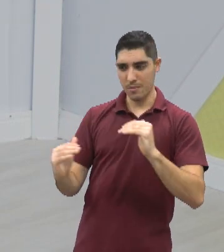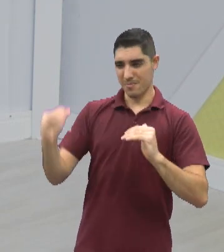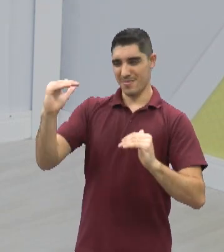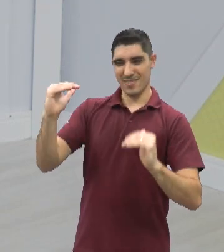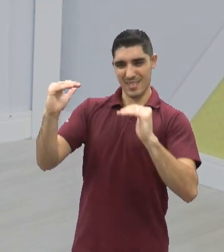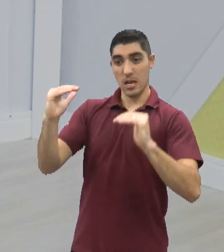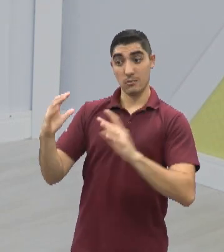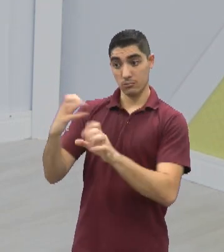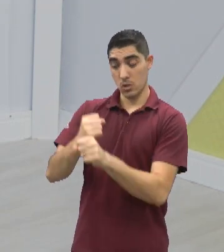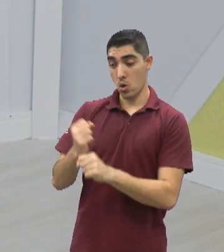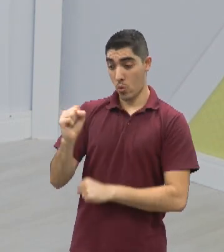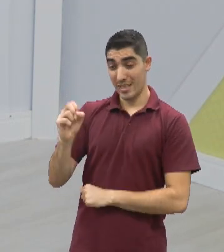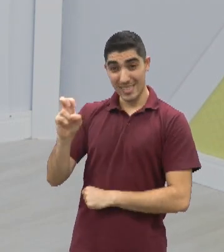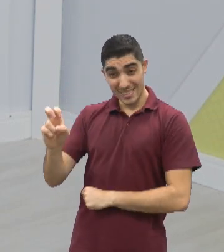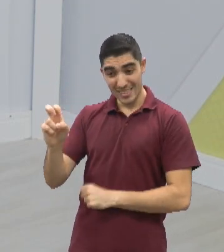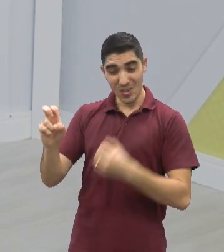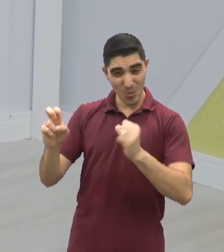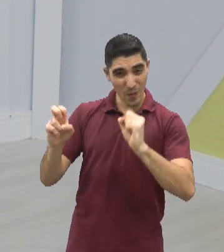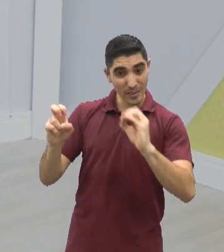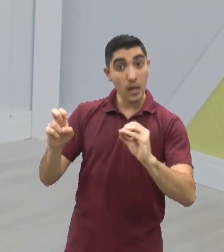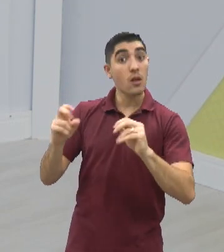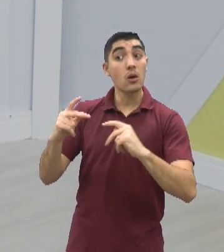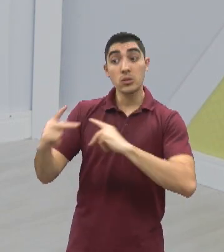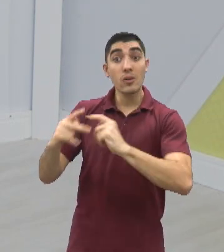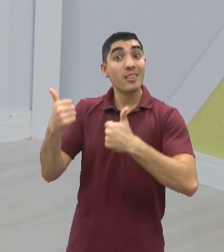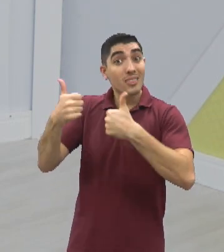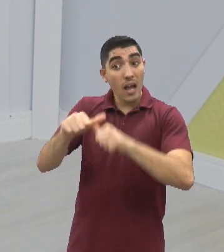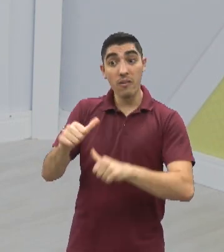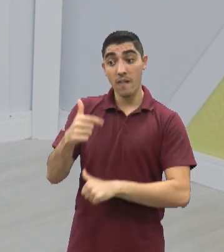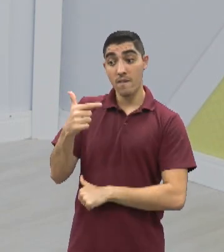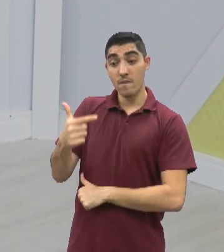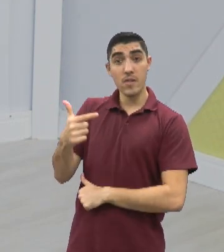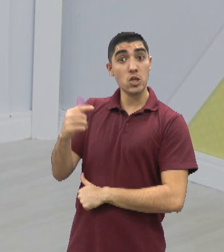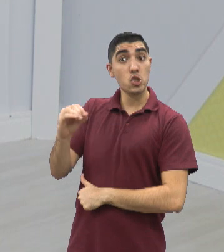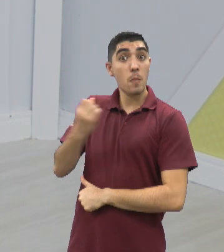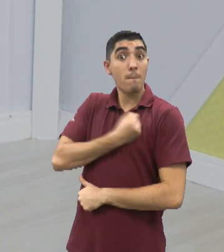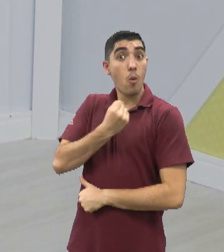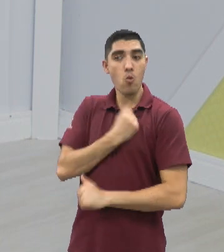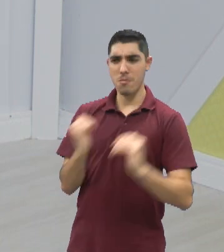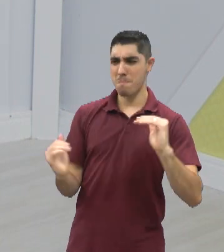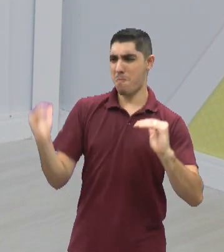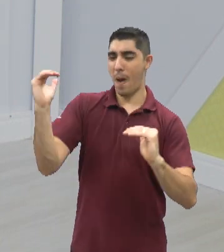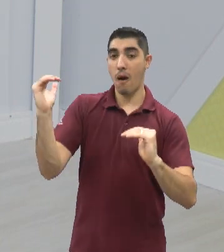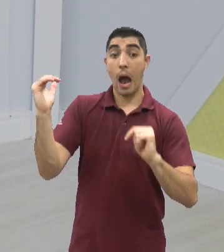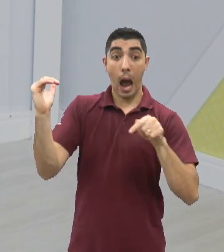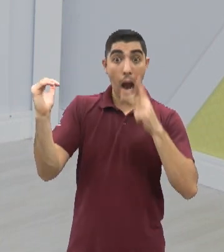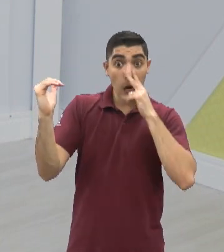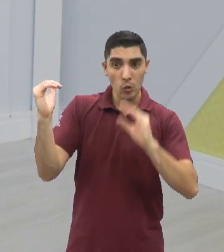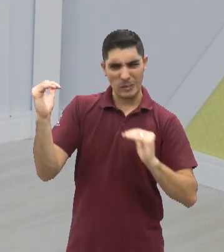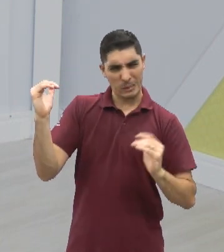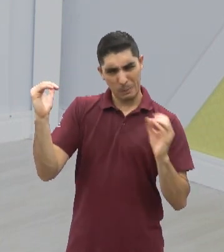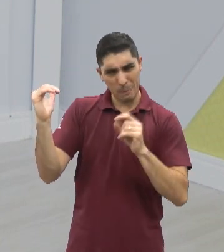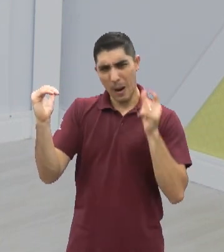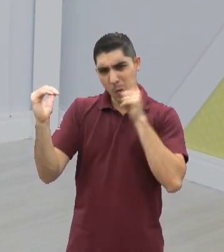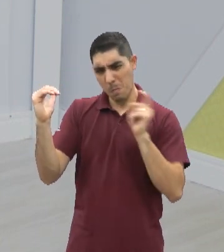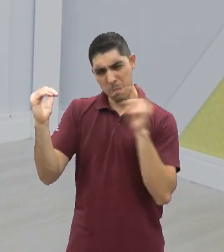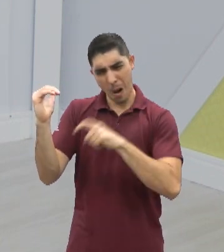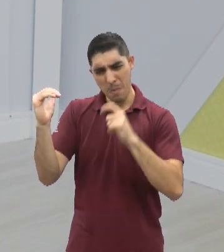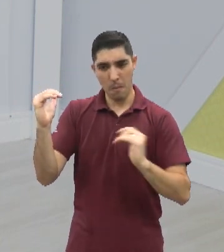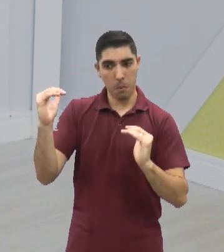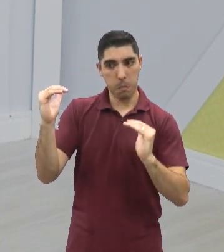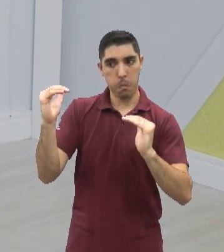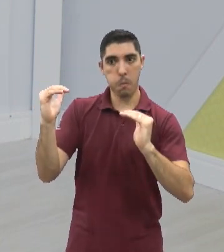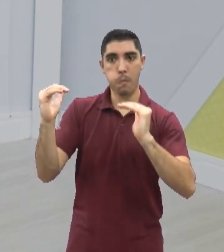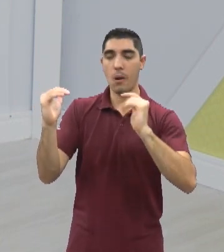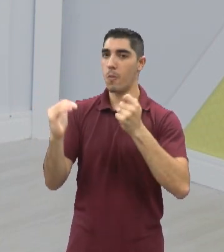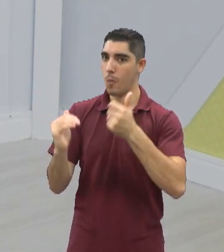mas o São José chegou a abrir quase 25 pontos de vantagem e aí acabou deixando a equipe de Catanduva encostar. Faz parte, o basquete é muito dinâmico, mas o que importa